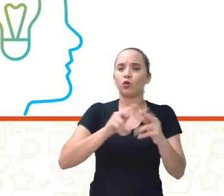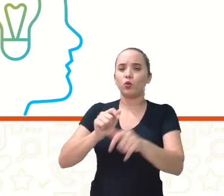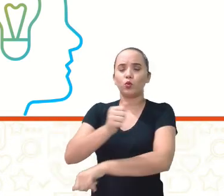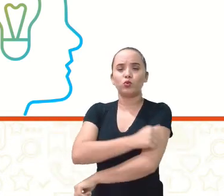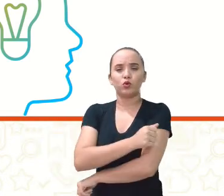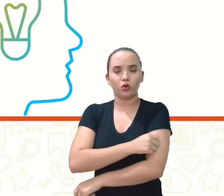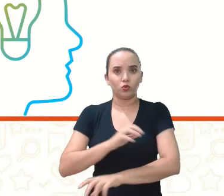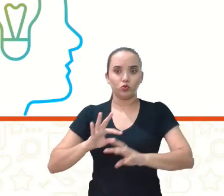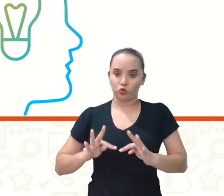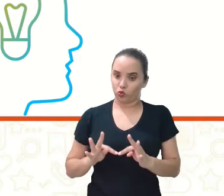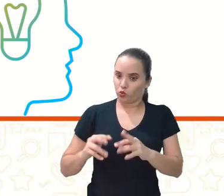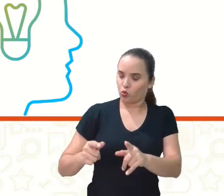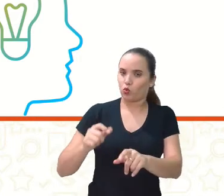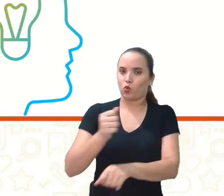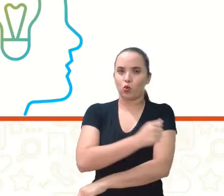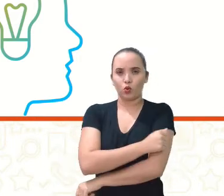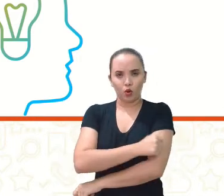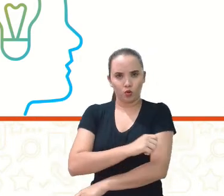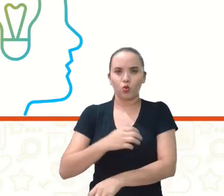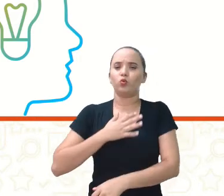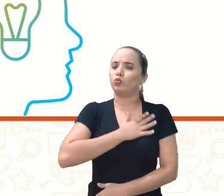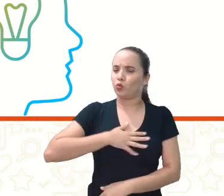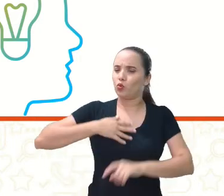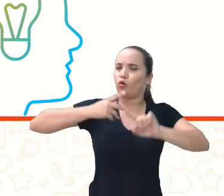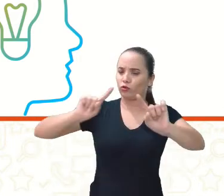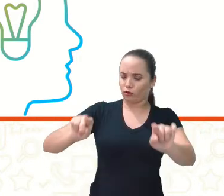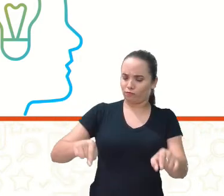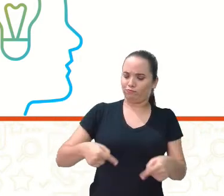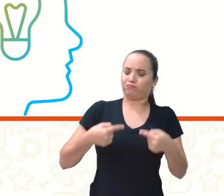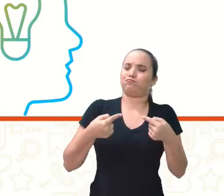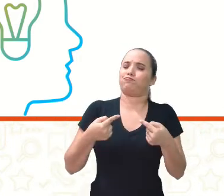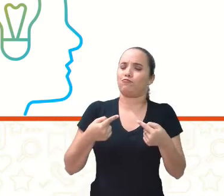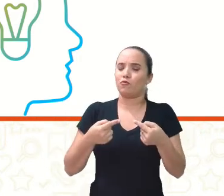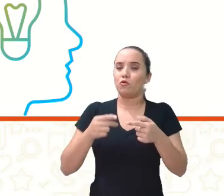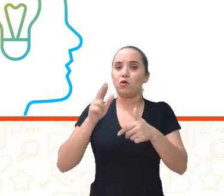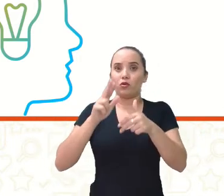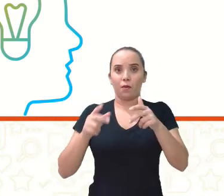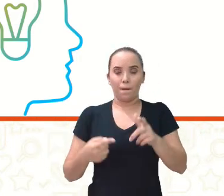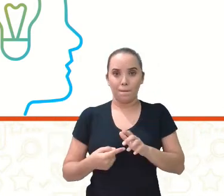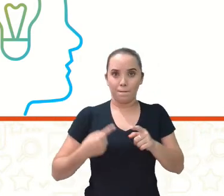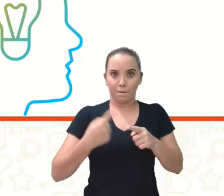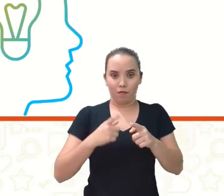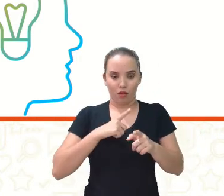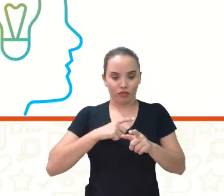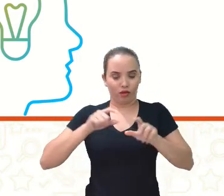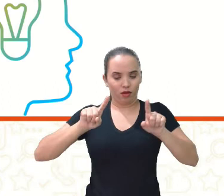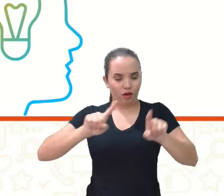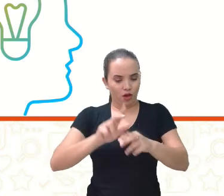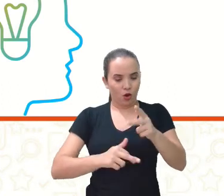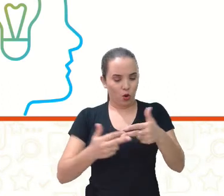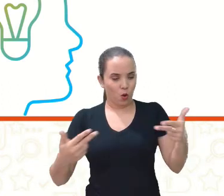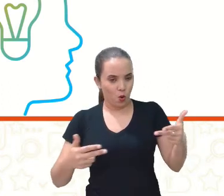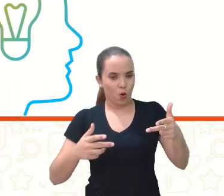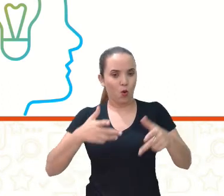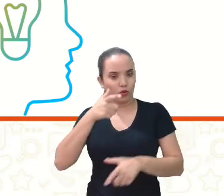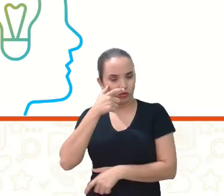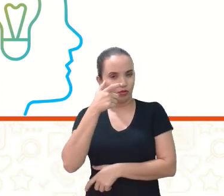desafiar diante de materiais ricos em estímulos e a aula se torna mais